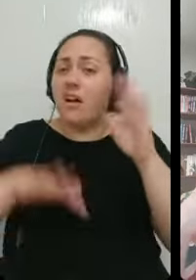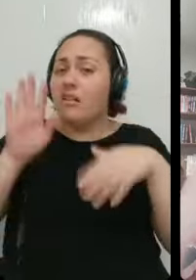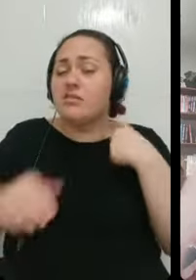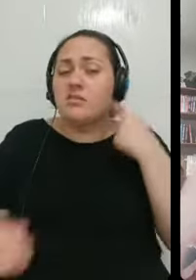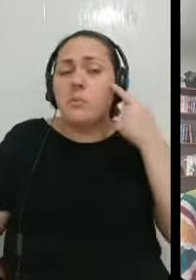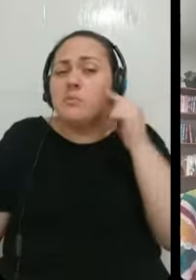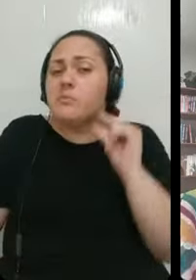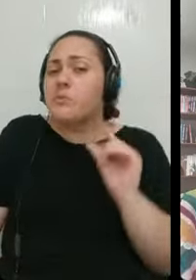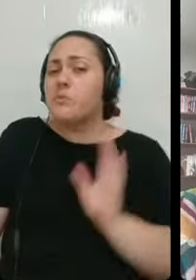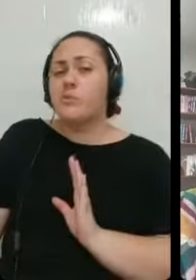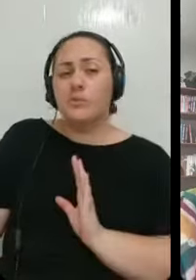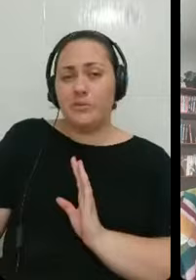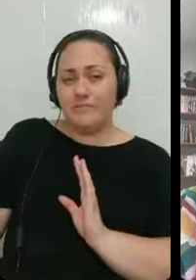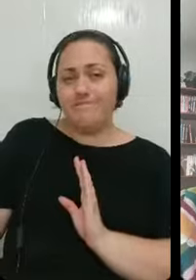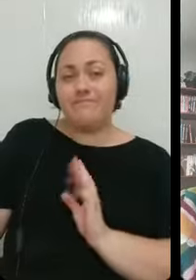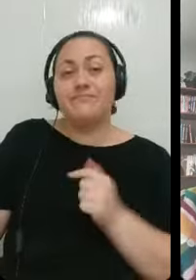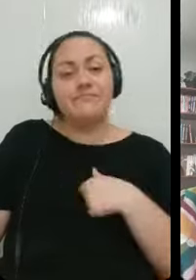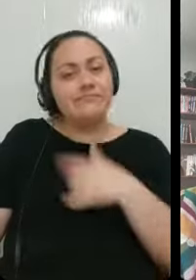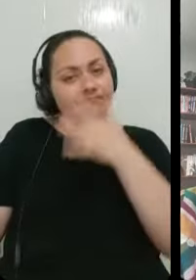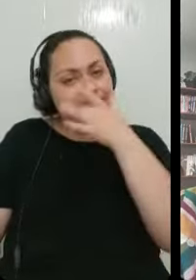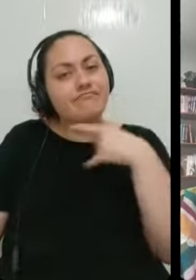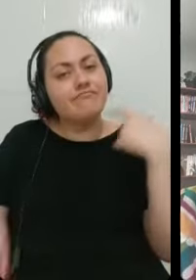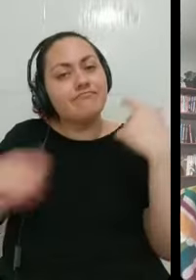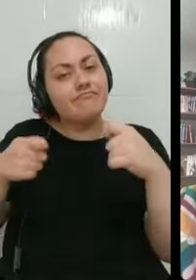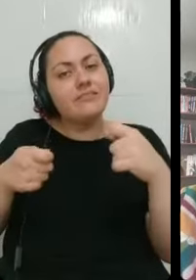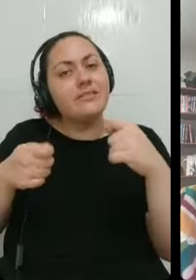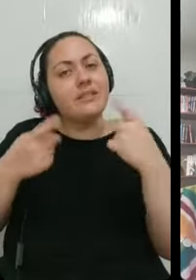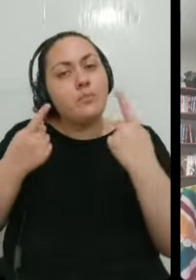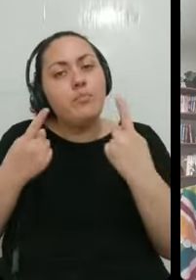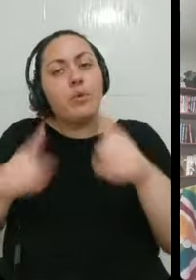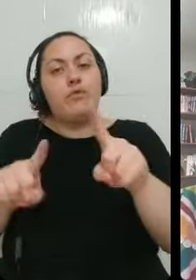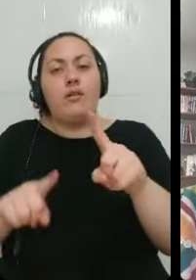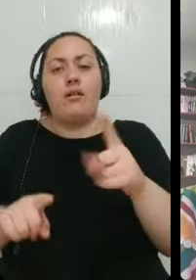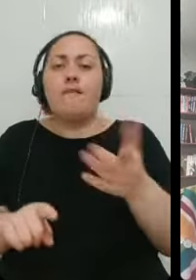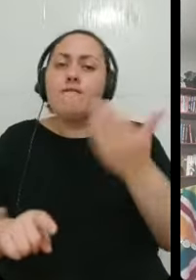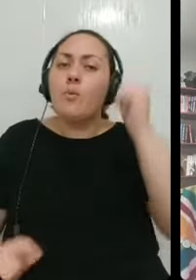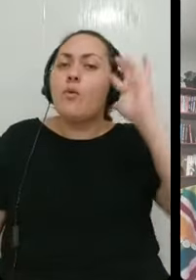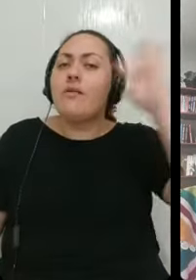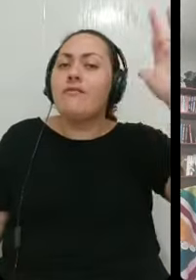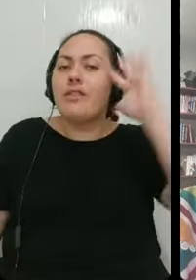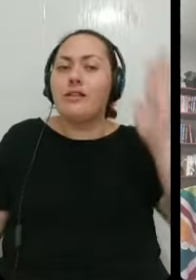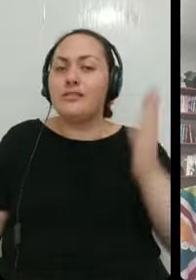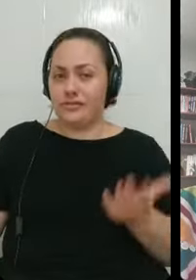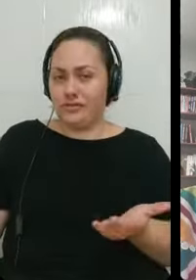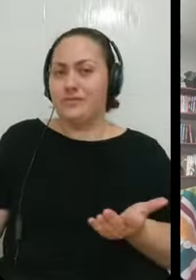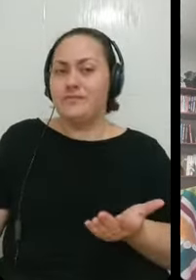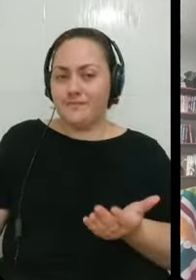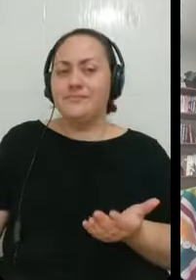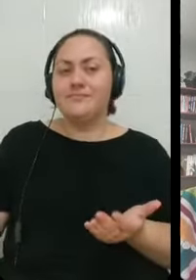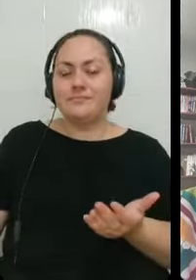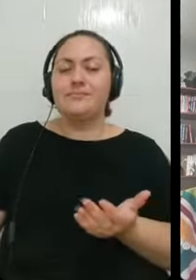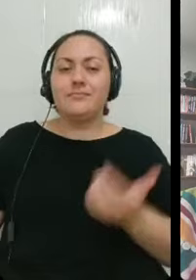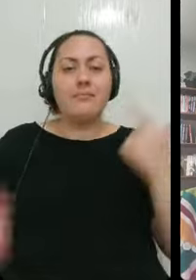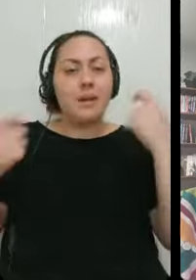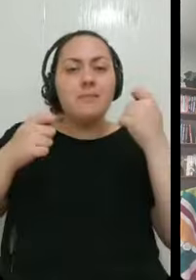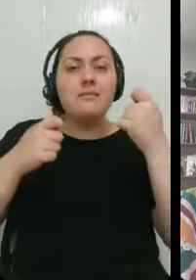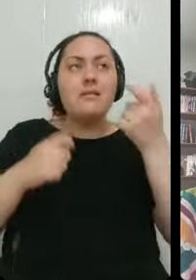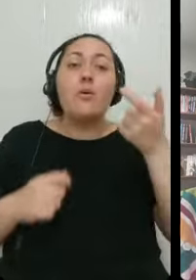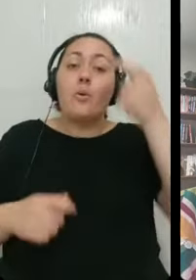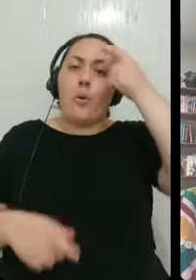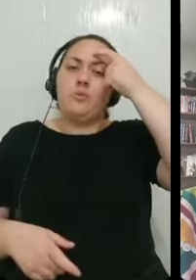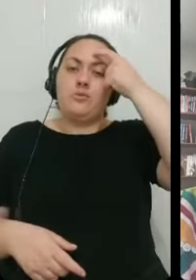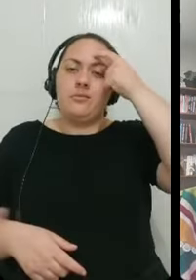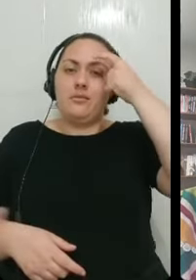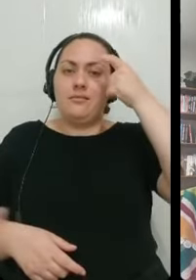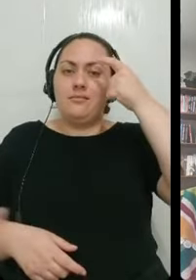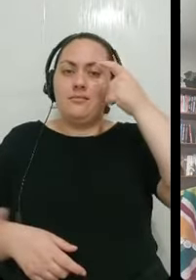né? E eu acho que a gente fala da importância de poder pensar mais. Né? De ter cada vez mais consciência e